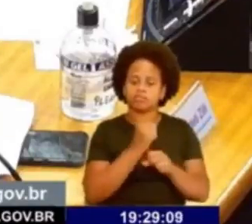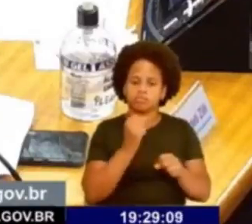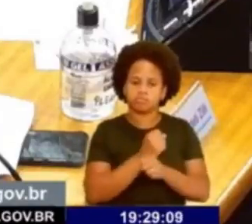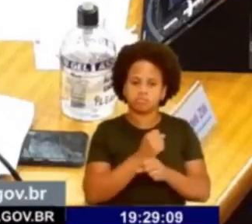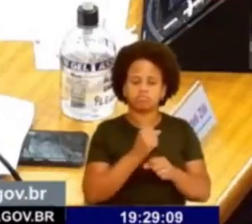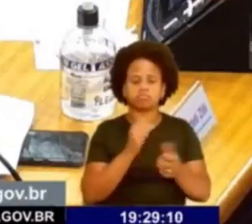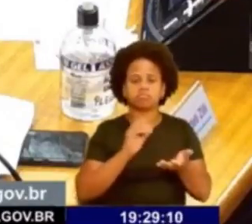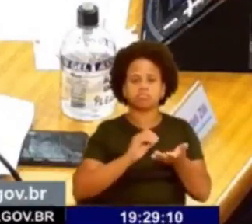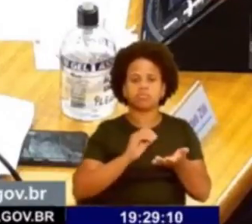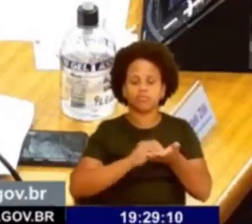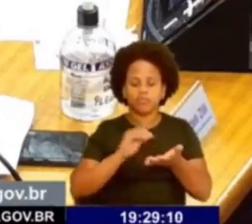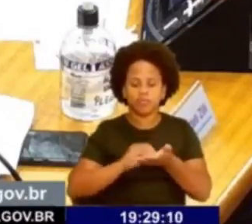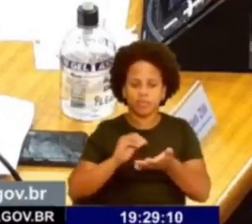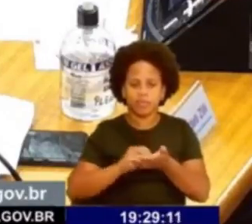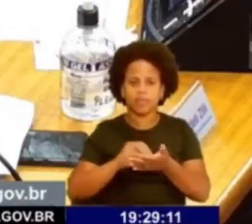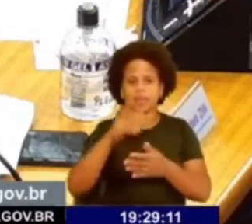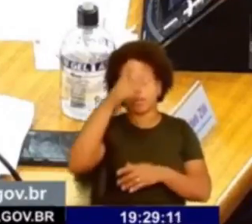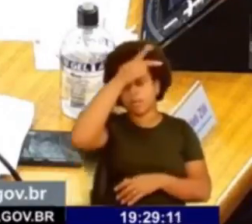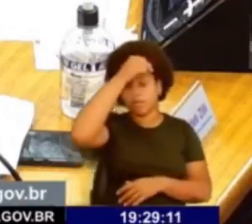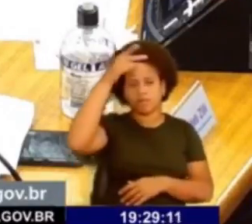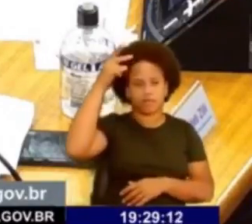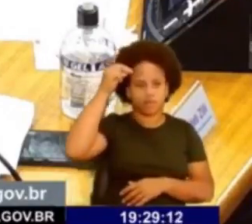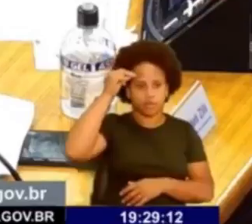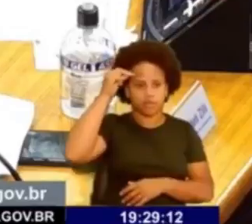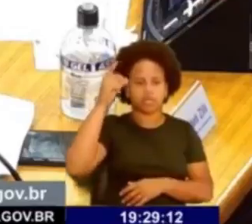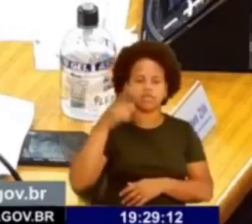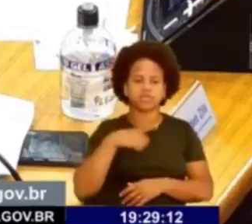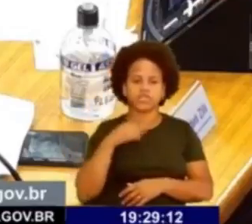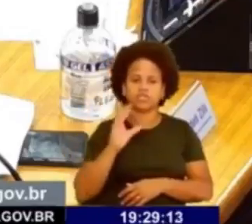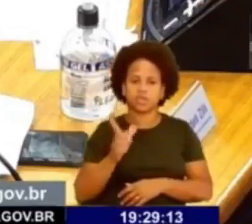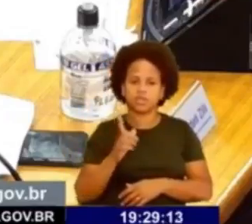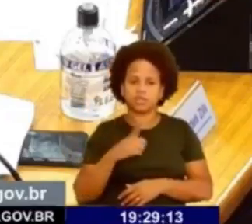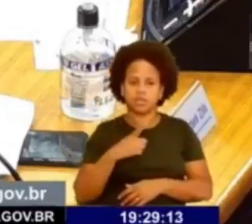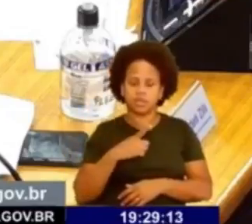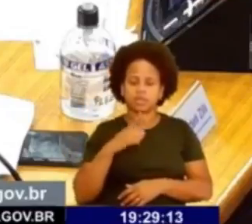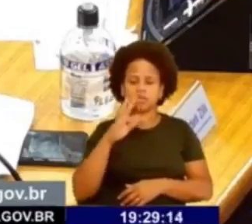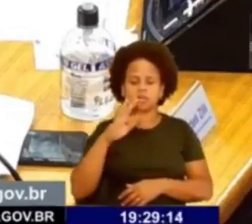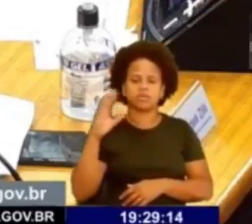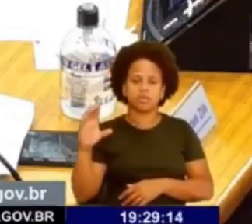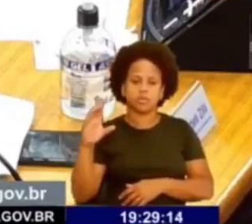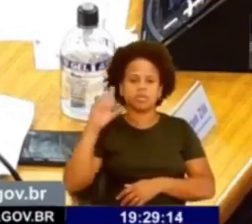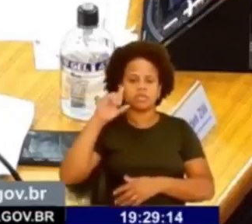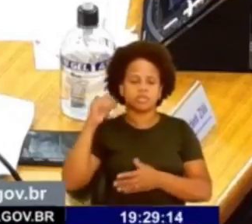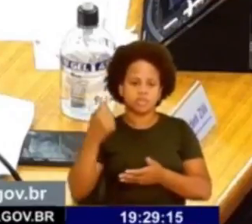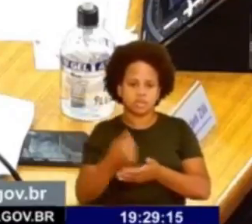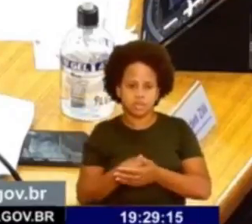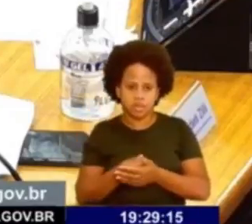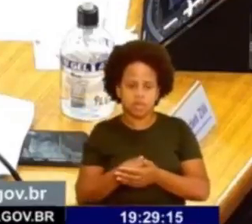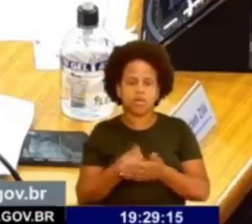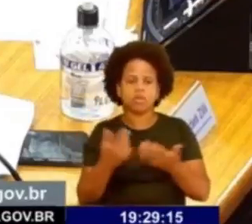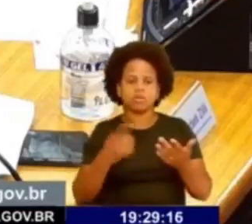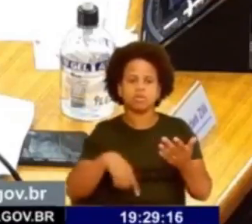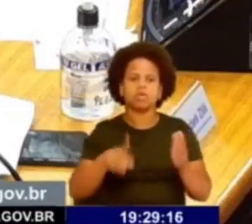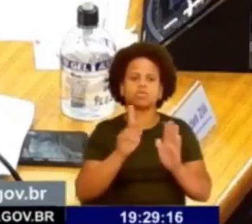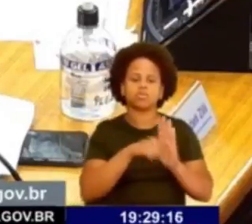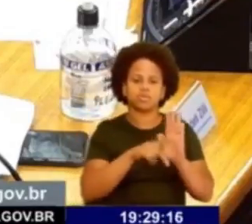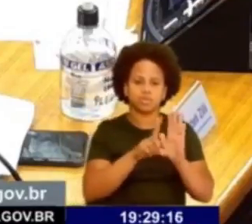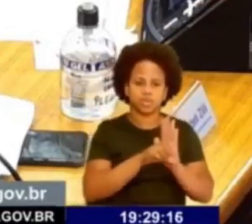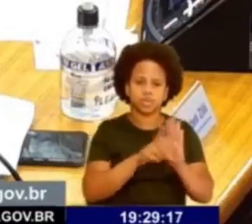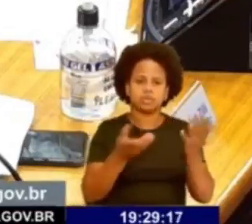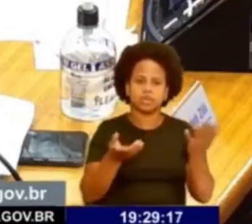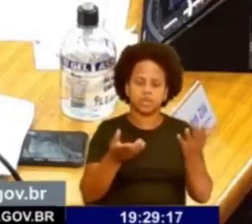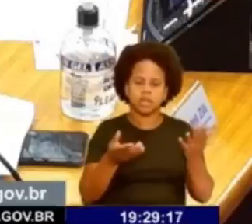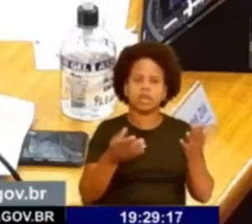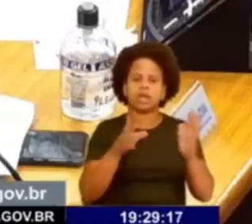do Tribunal de Contas a respeito disso. O nosso projeto visa regulamentar a questão. E a